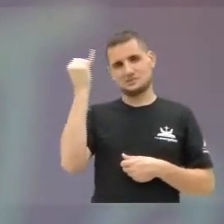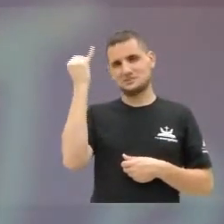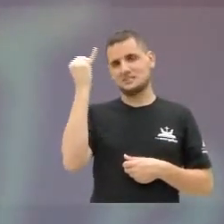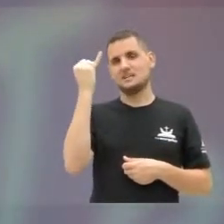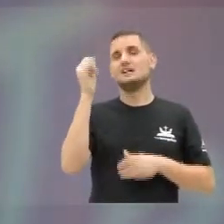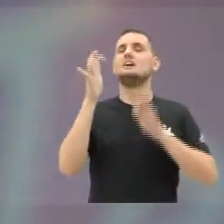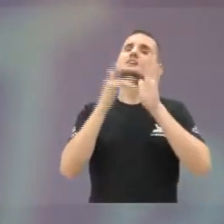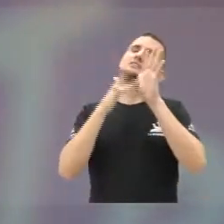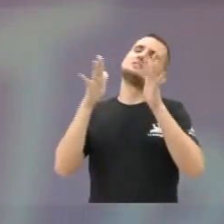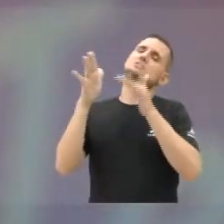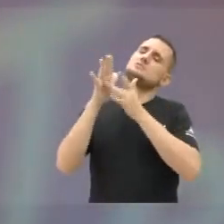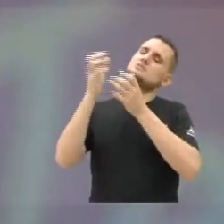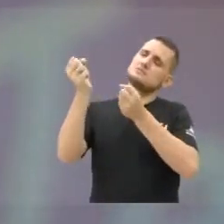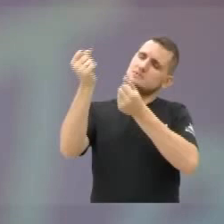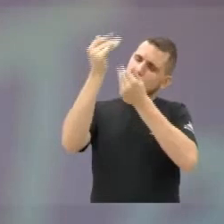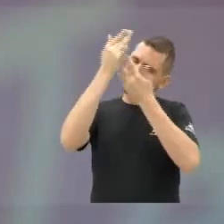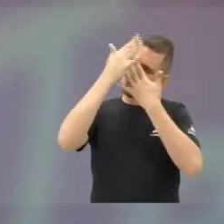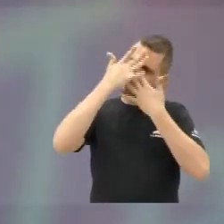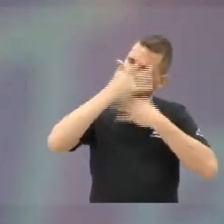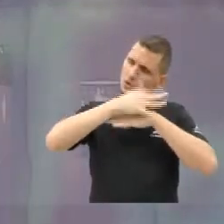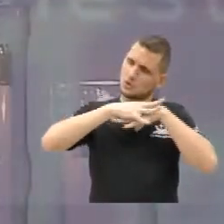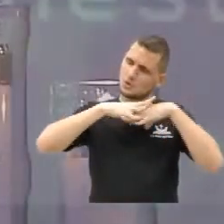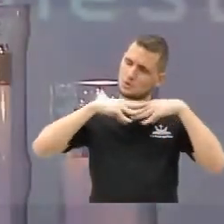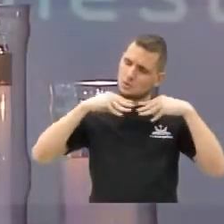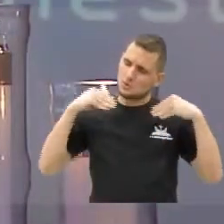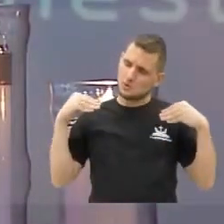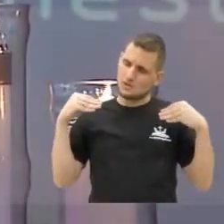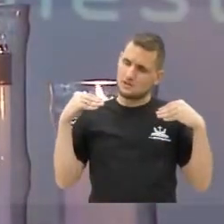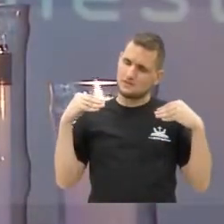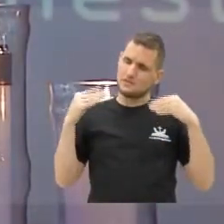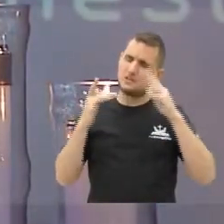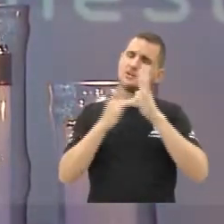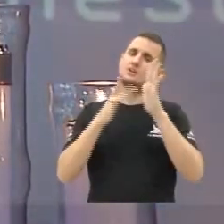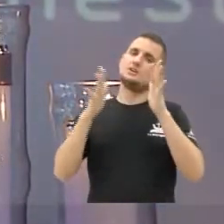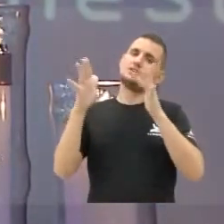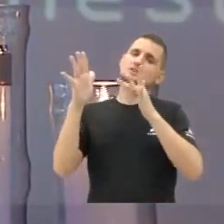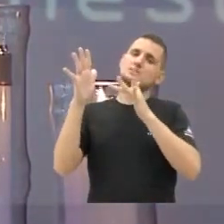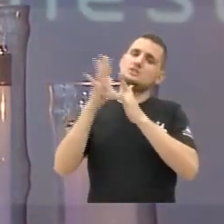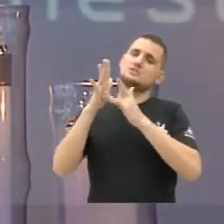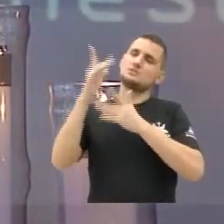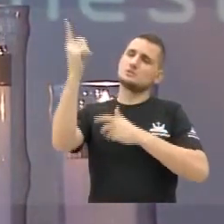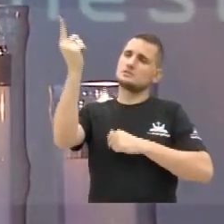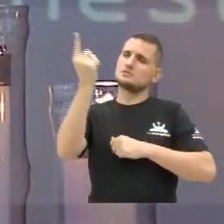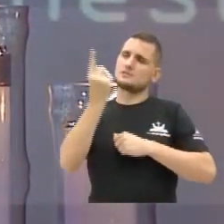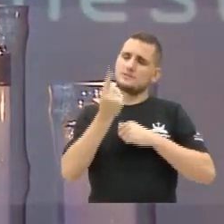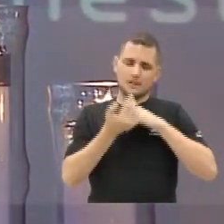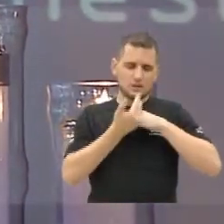curar, Jesus. Pode entrar no meu coração com tua luz.